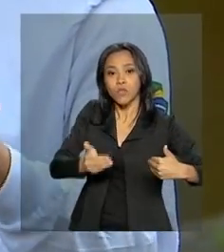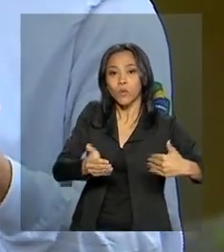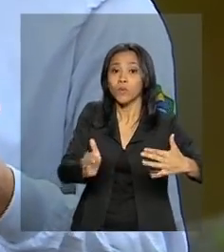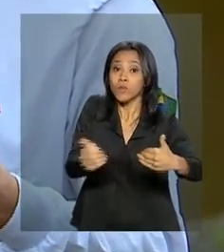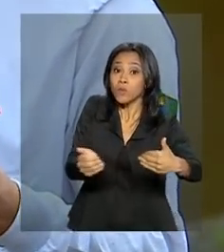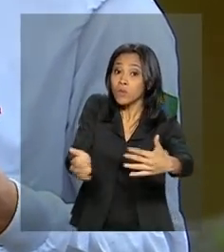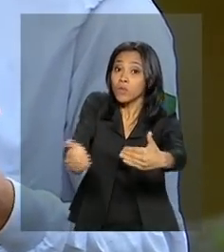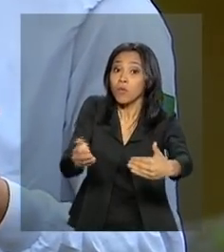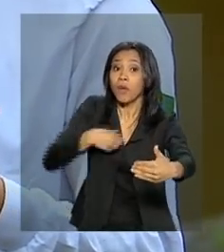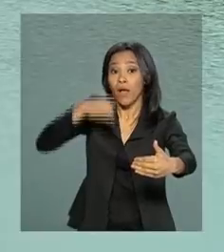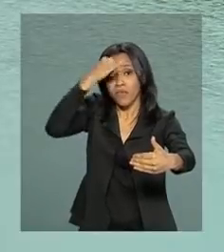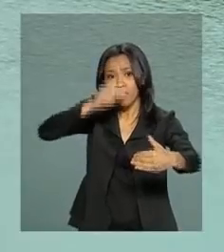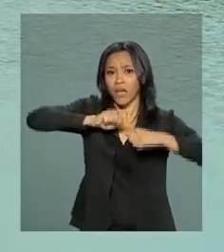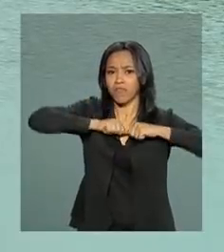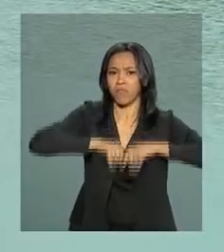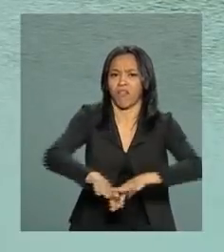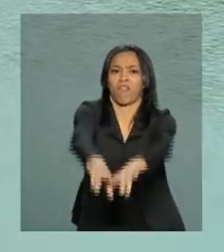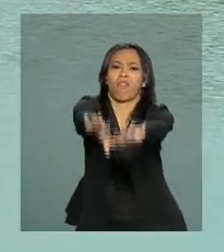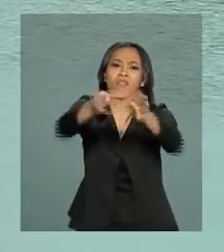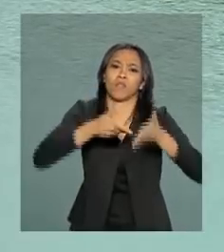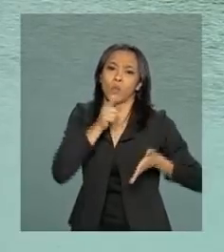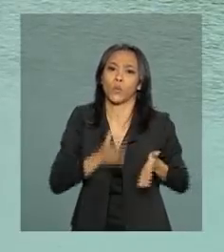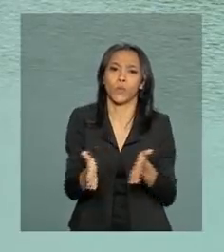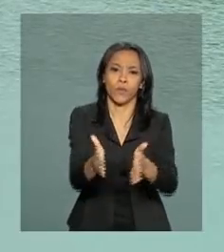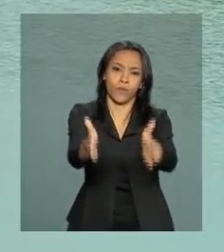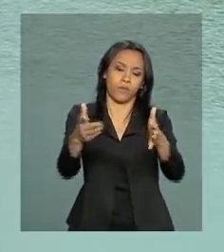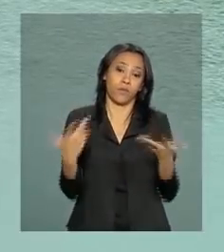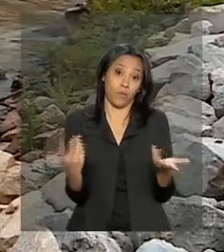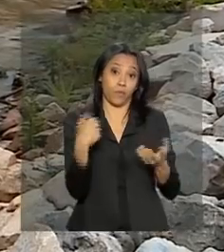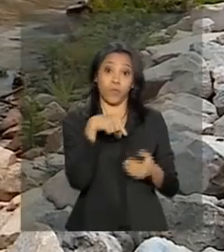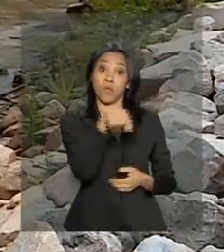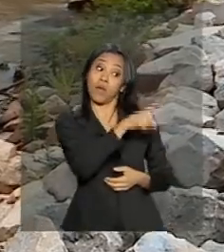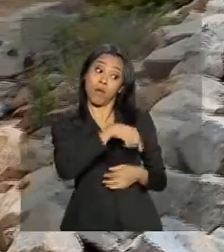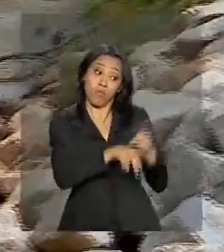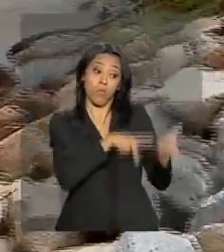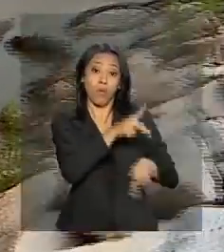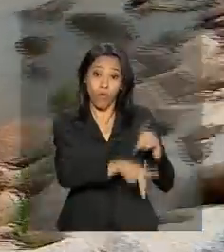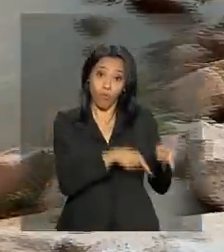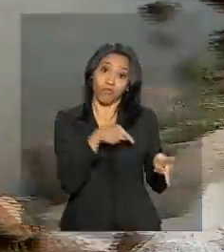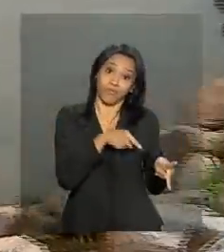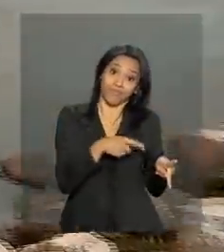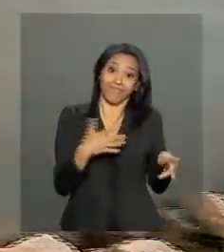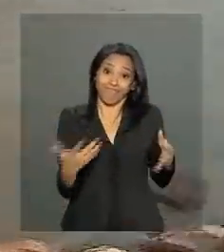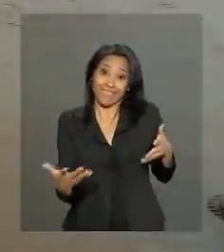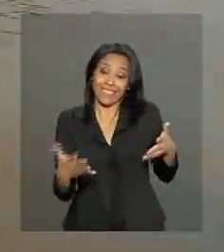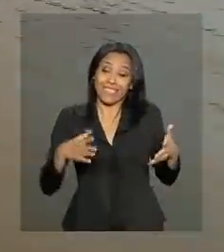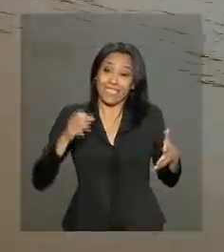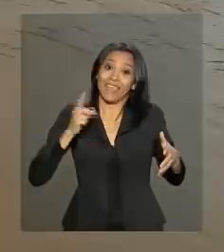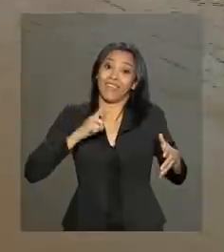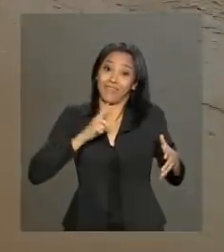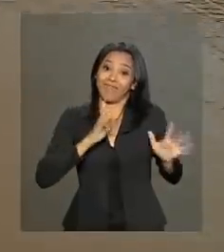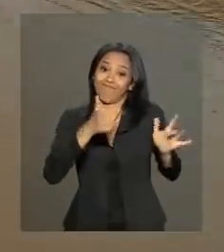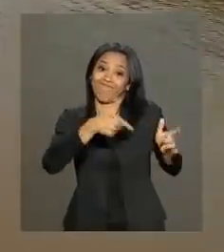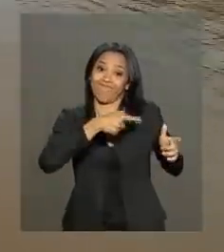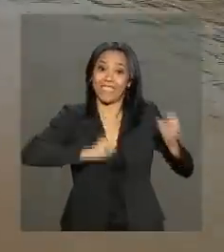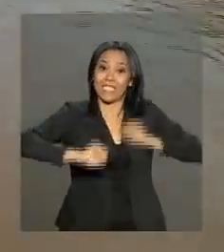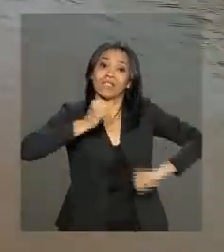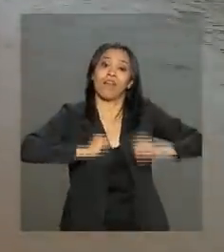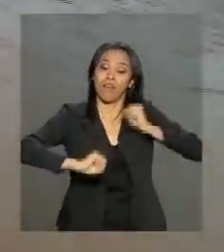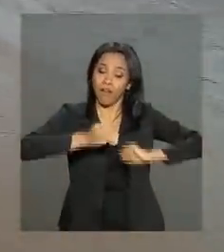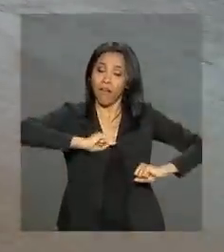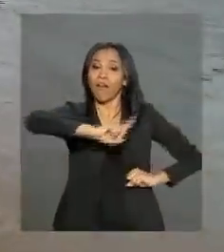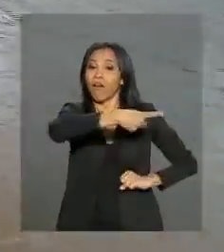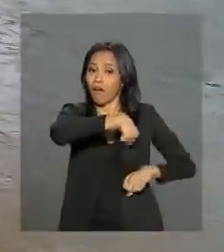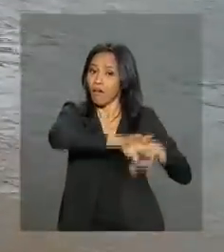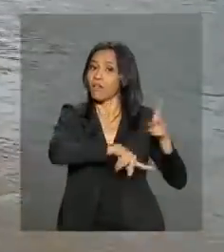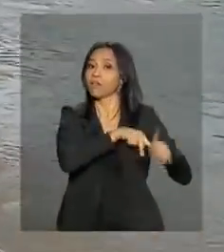carreamento desse rejeito para dentro do rio. Para a população de forma geral, eu sei que tem uma certa ansiedade, né, que ela é enorme também